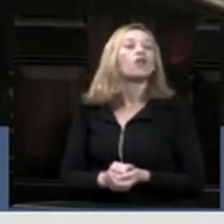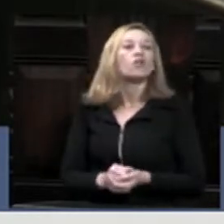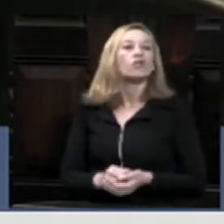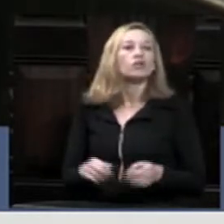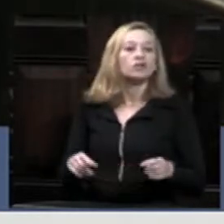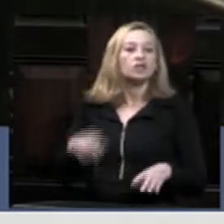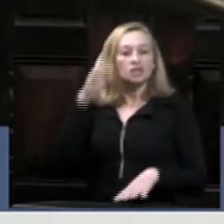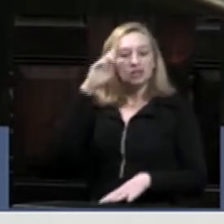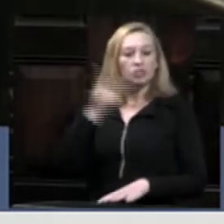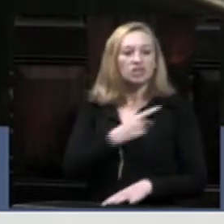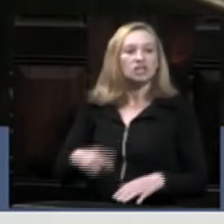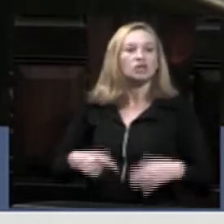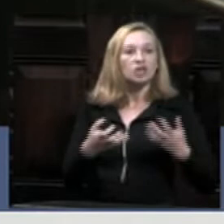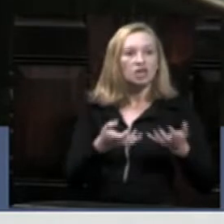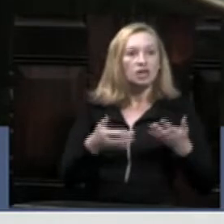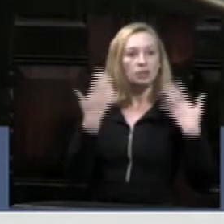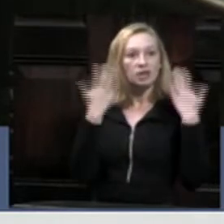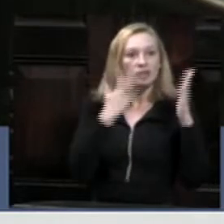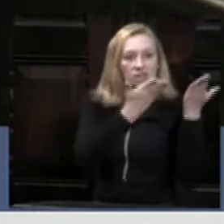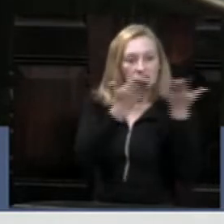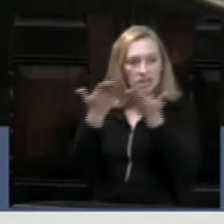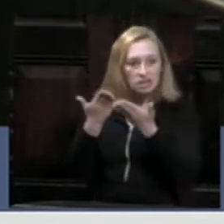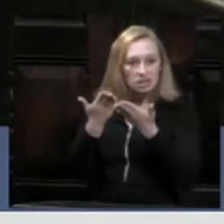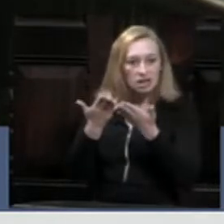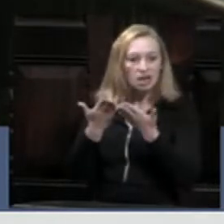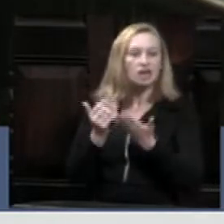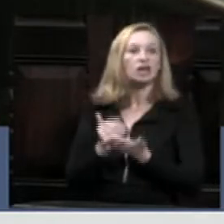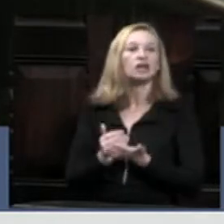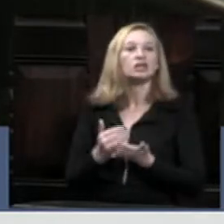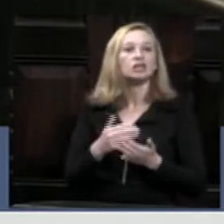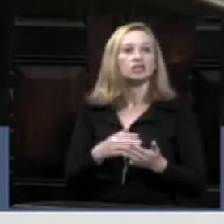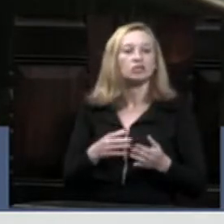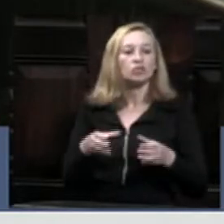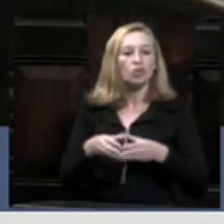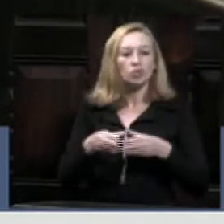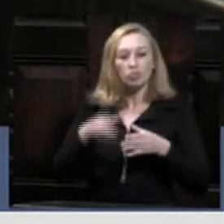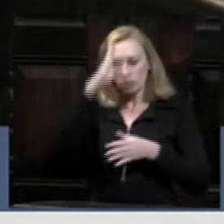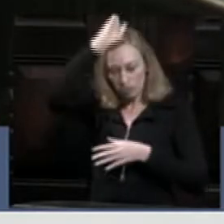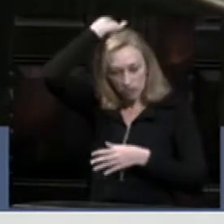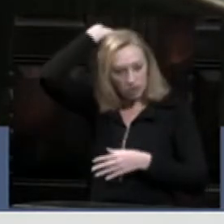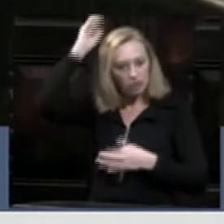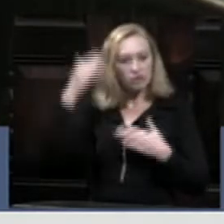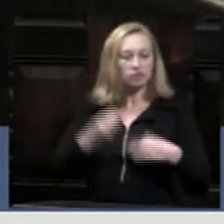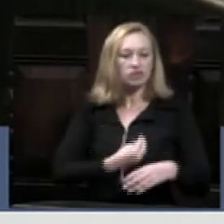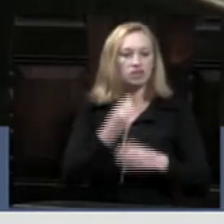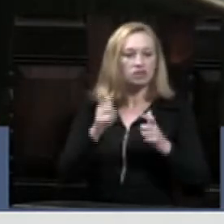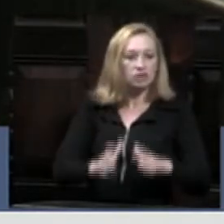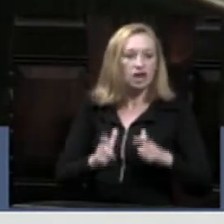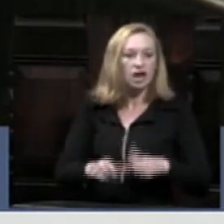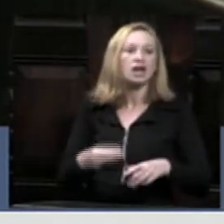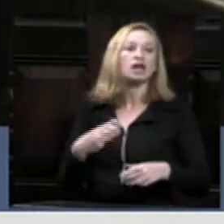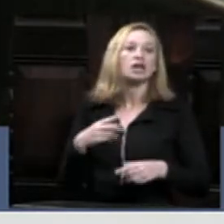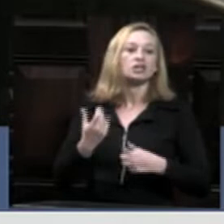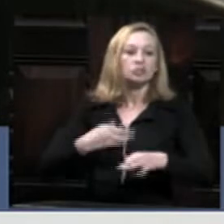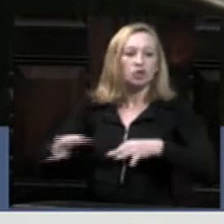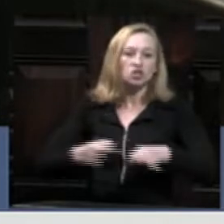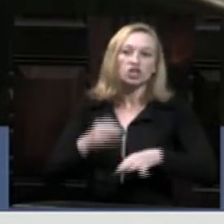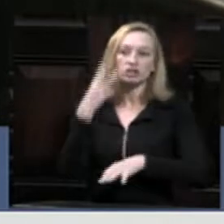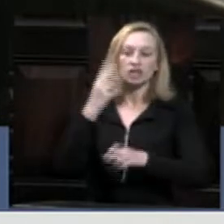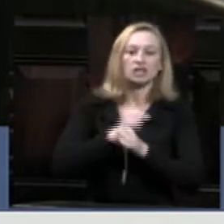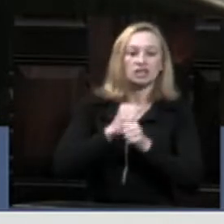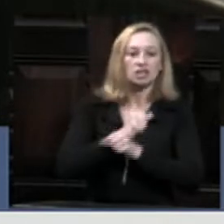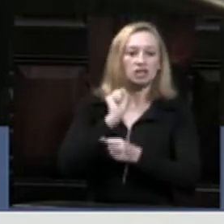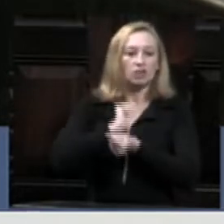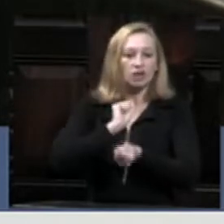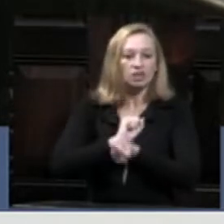aí presentes. Esse projeto, como bem ressaltou aqui o deputado Luiz Paulo, 3 anos esperando. Agradeço